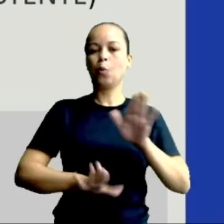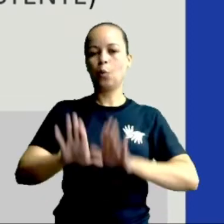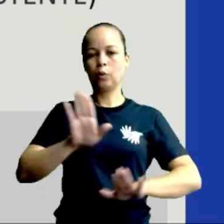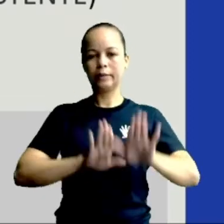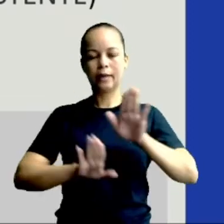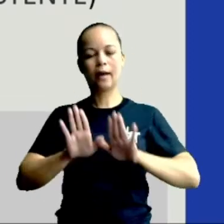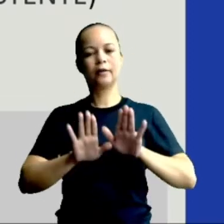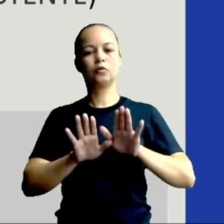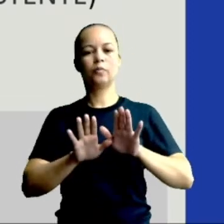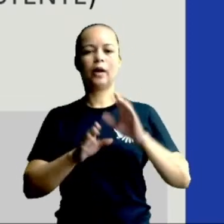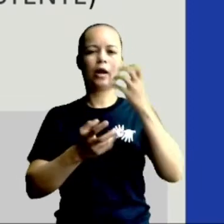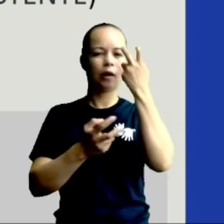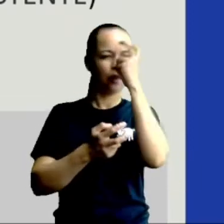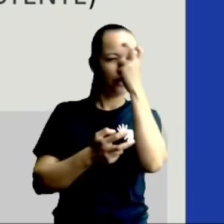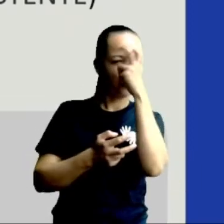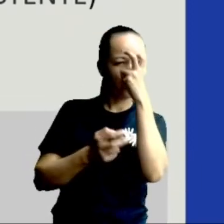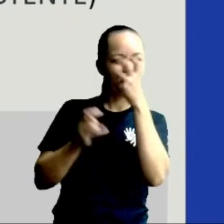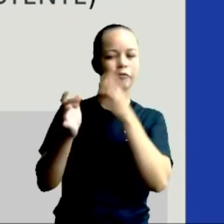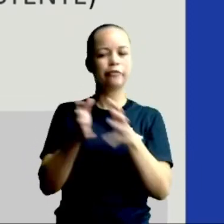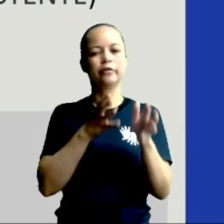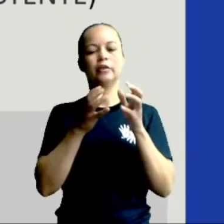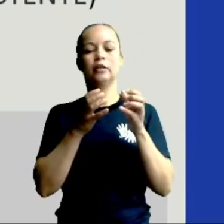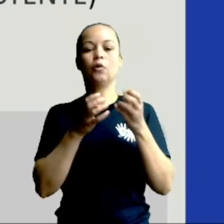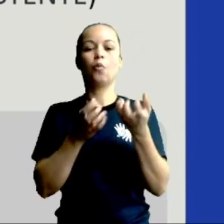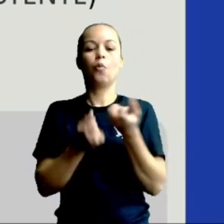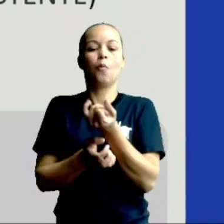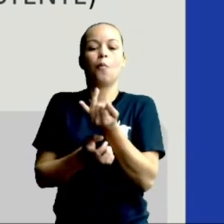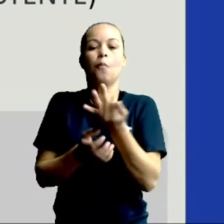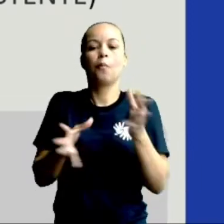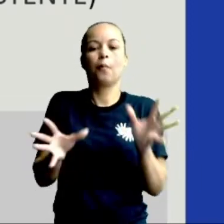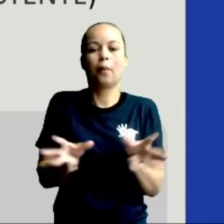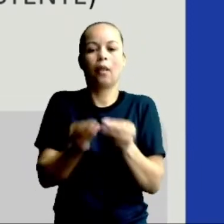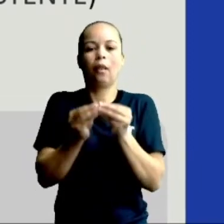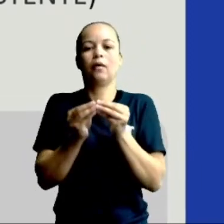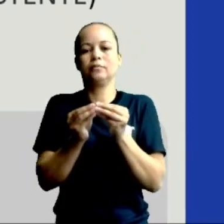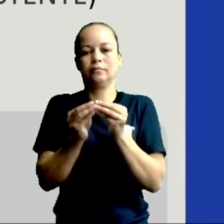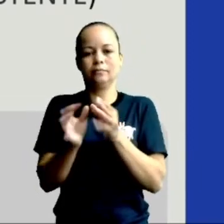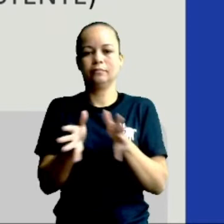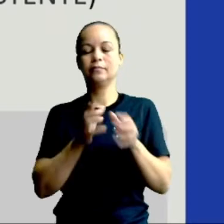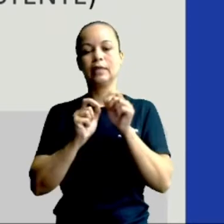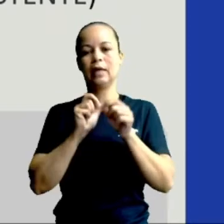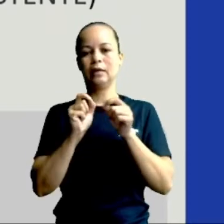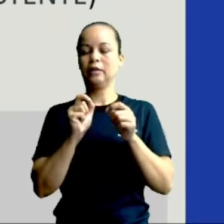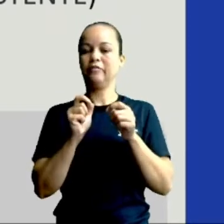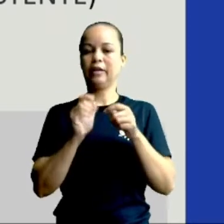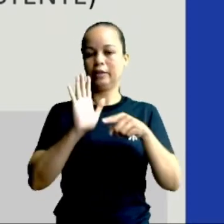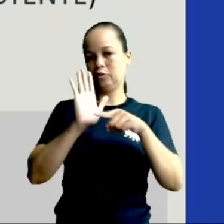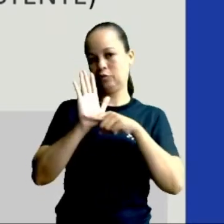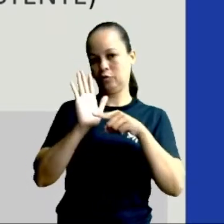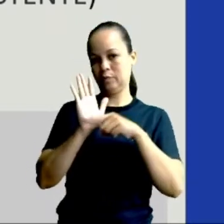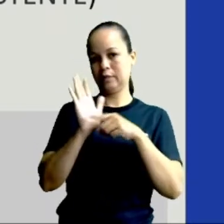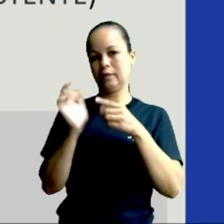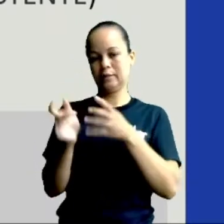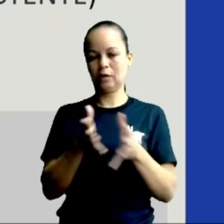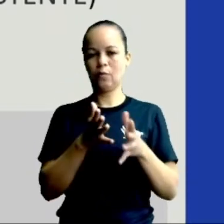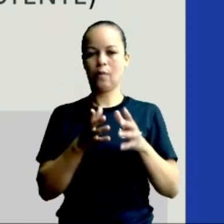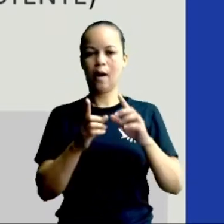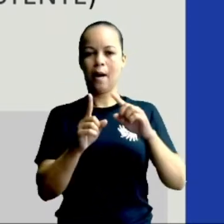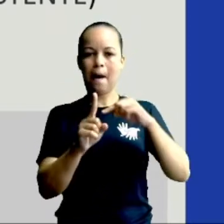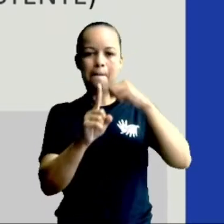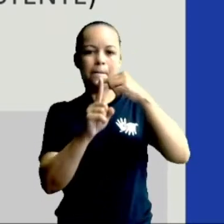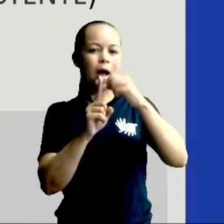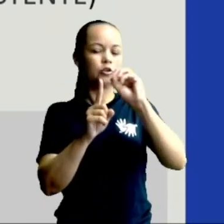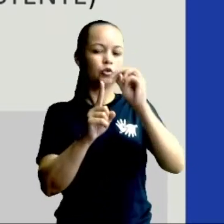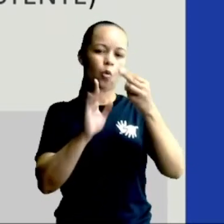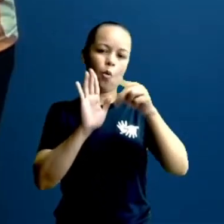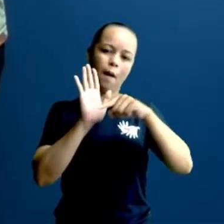confundir com a questão de completar quantidades, que aí vai na questão da subtração, a mais ou a menos, que dá